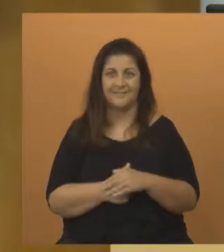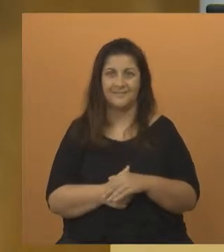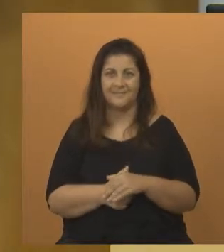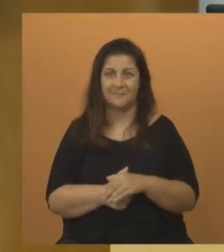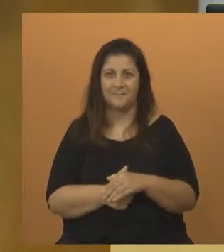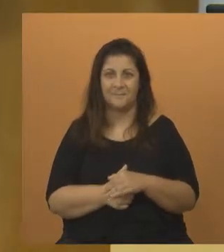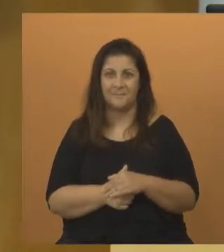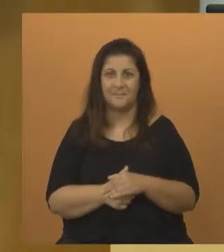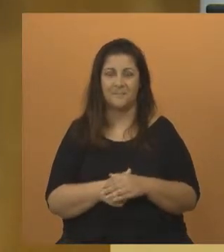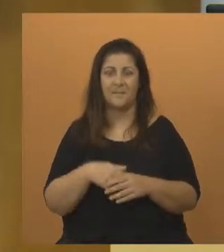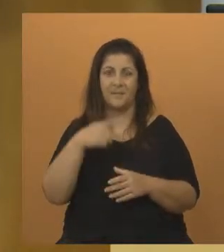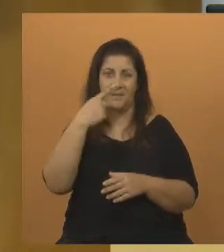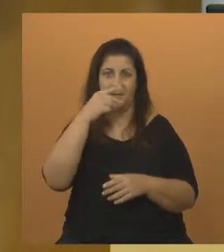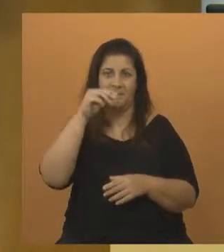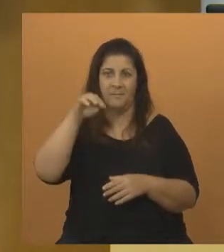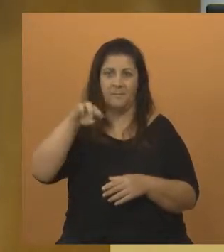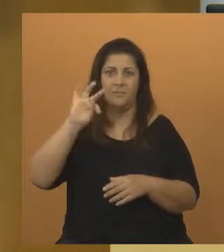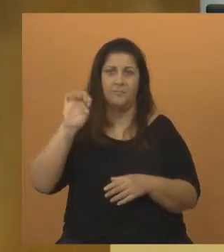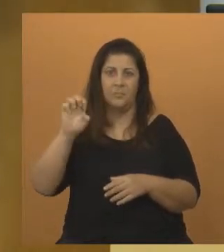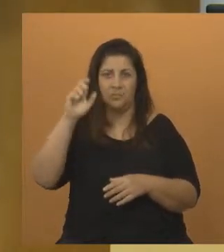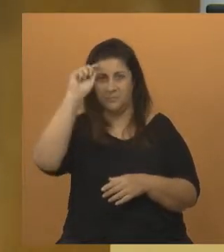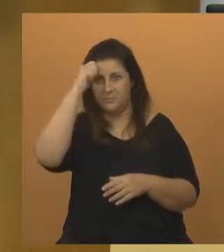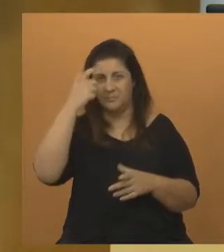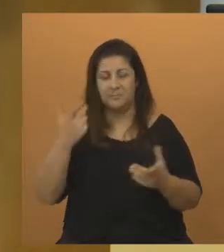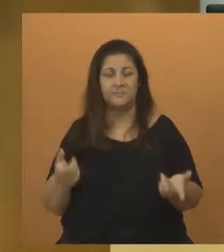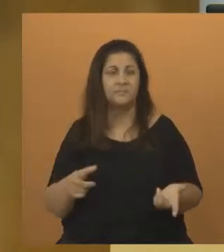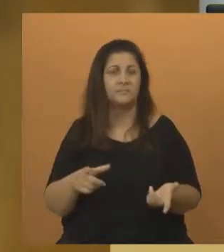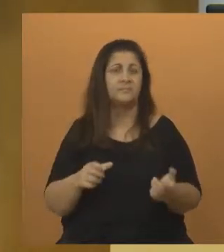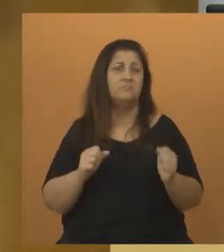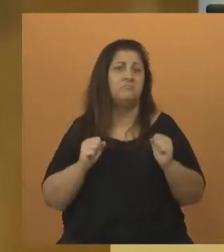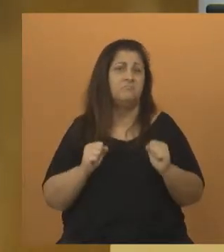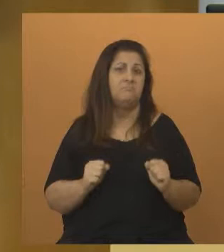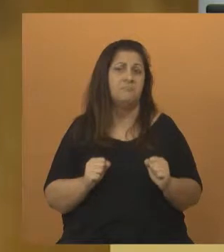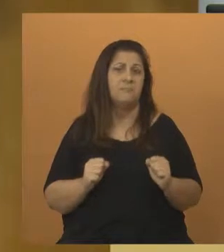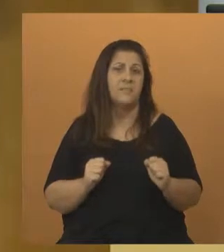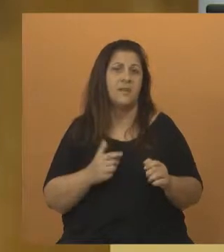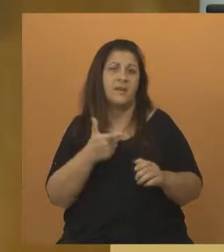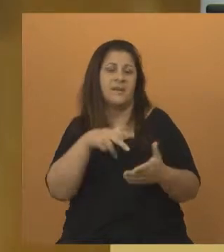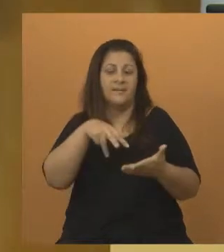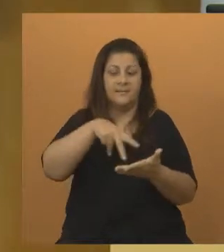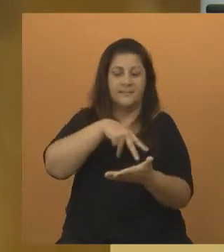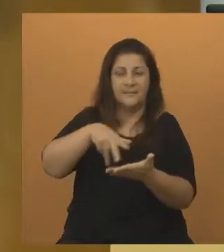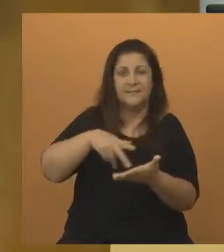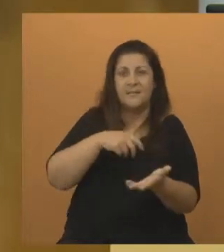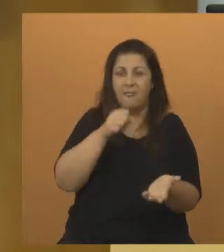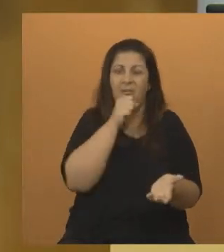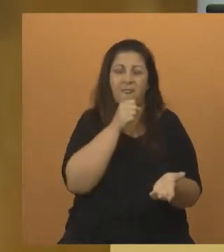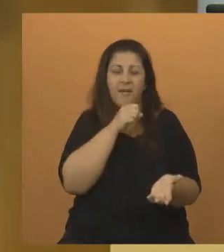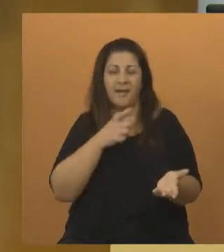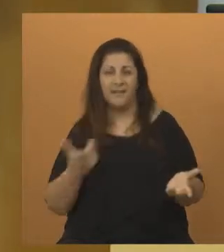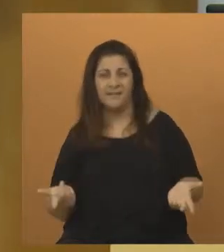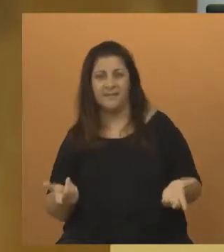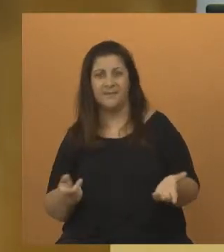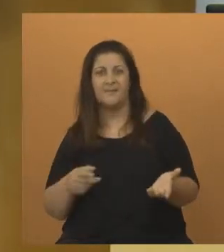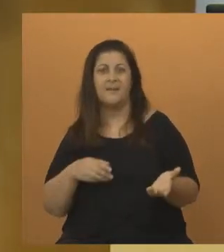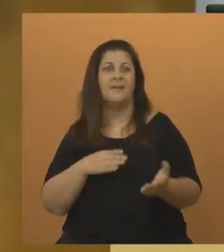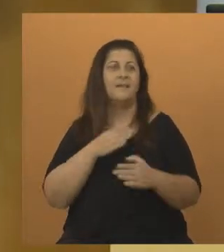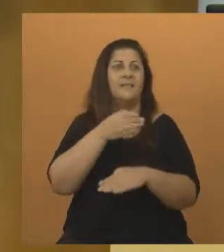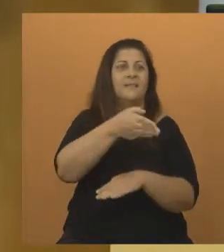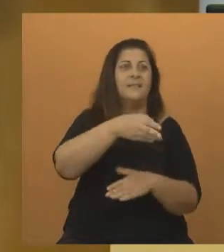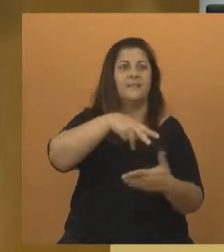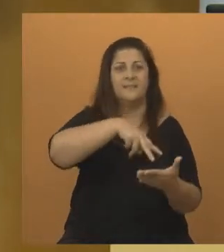Lá na Ponte Preta. Ter o direito de dançar a terceira idade ir lá